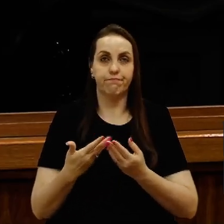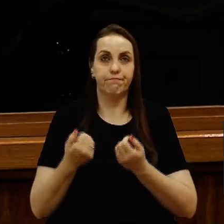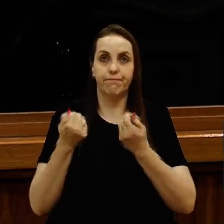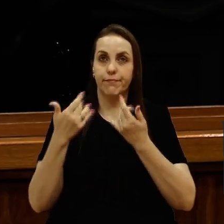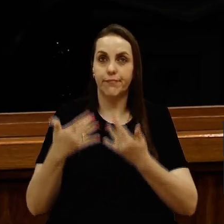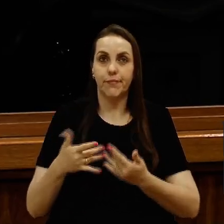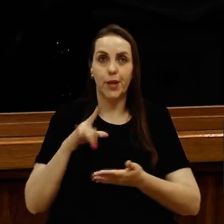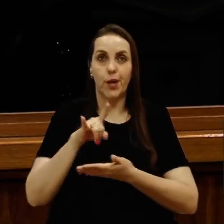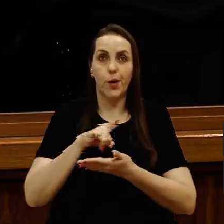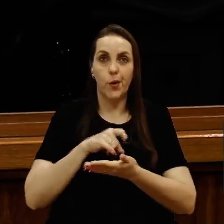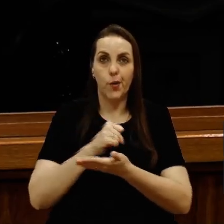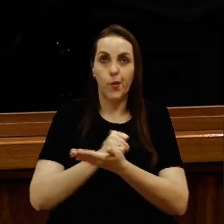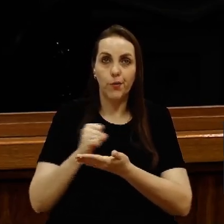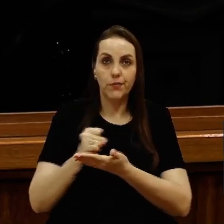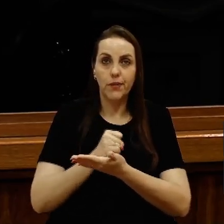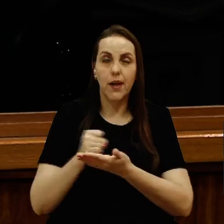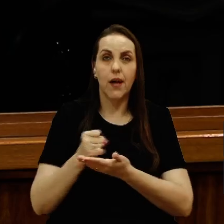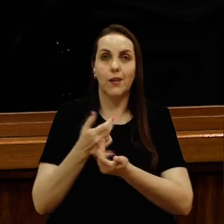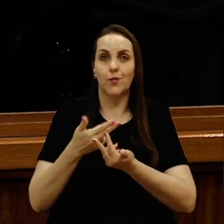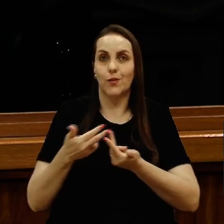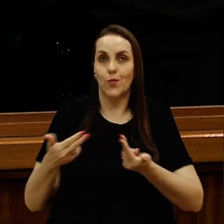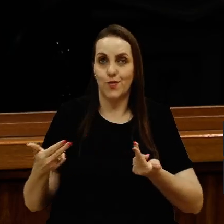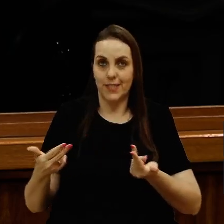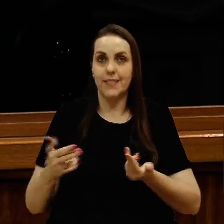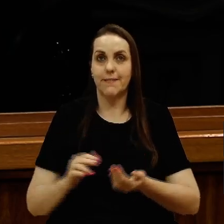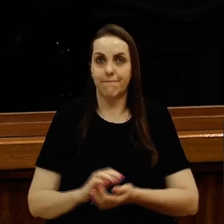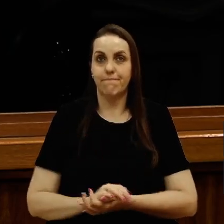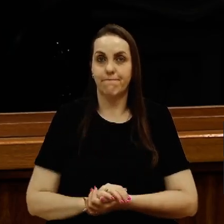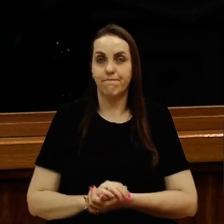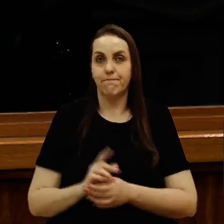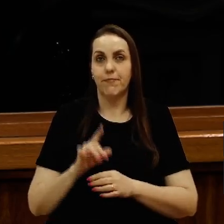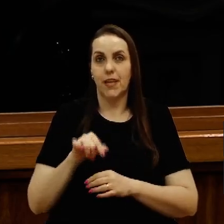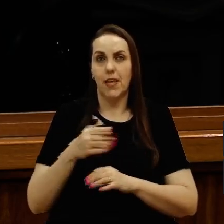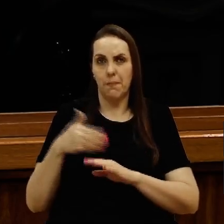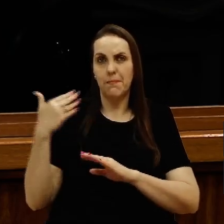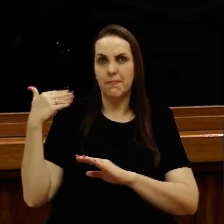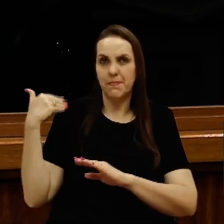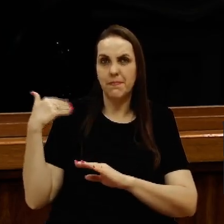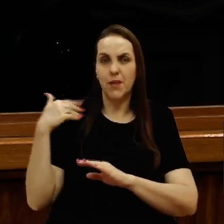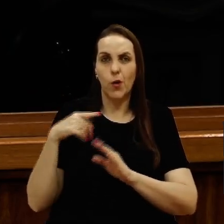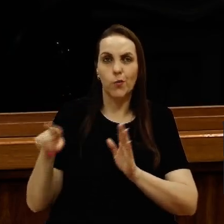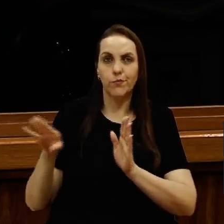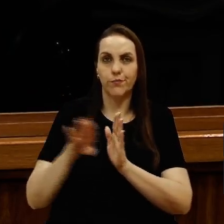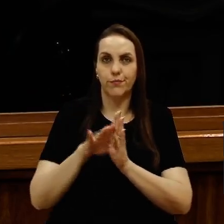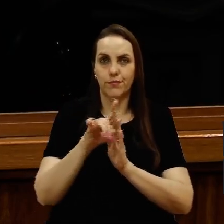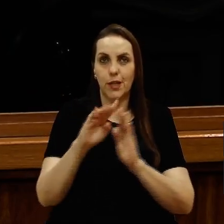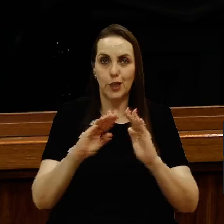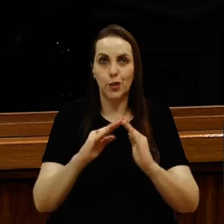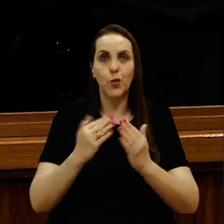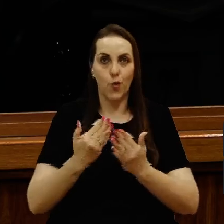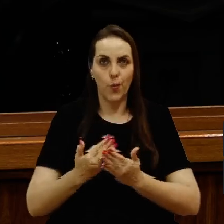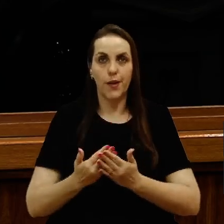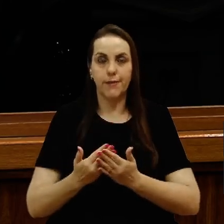e uma série de outras coisas. Esses tempos eu estava numa escola e